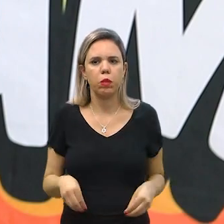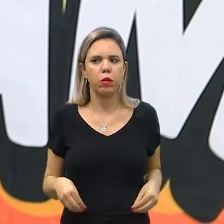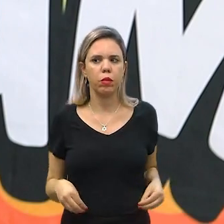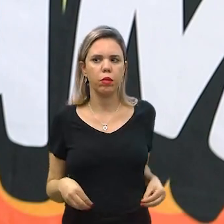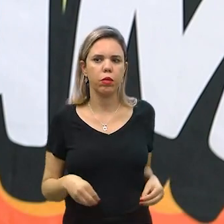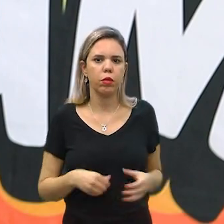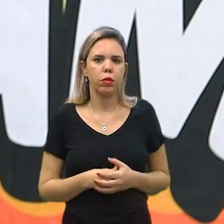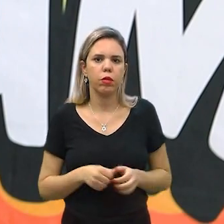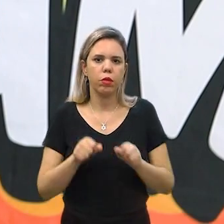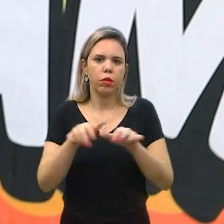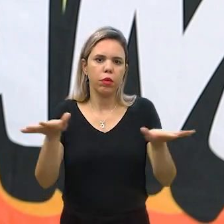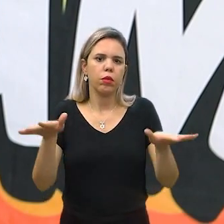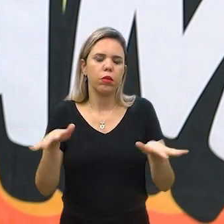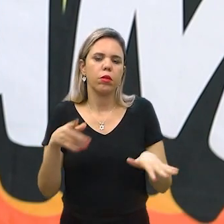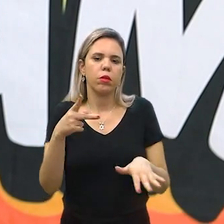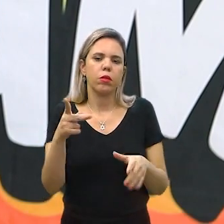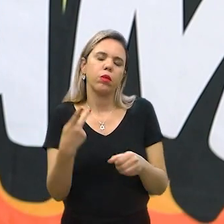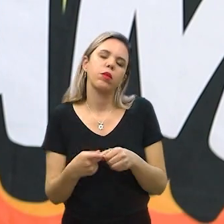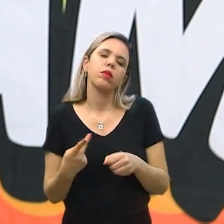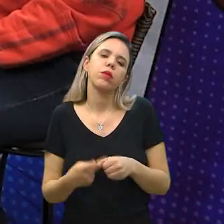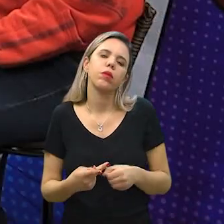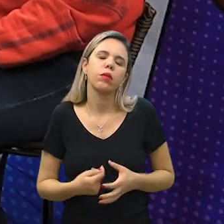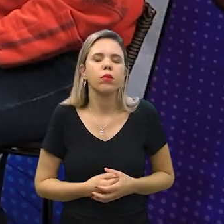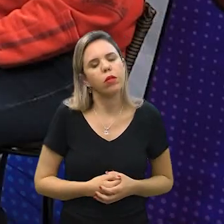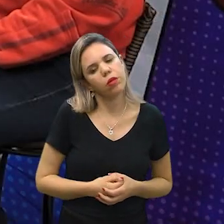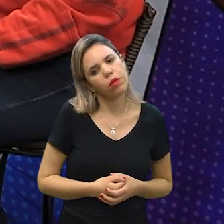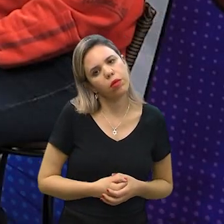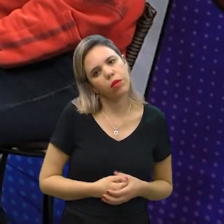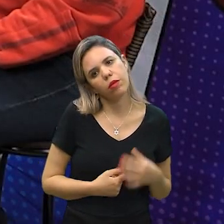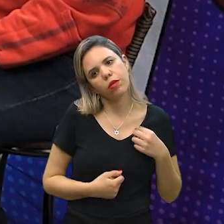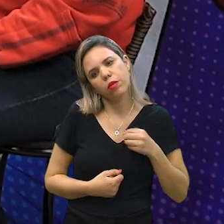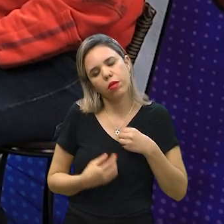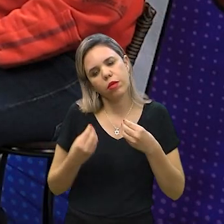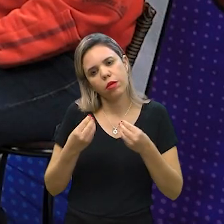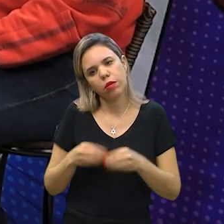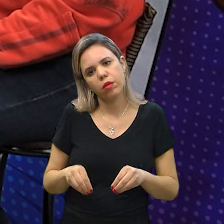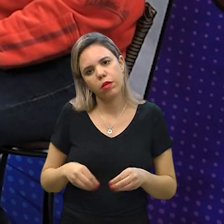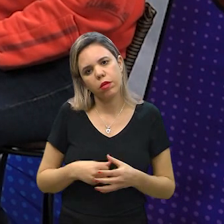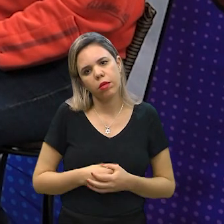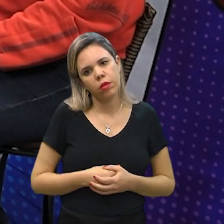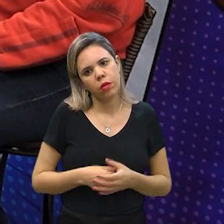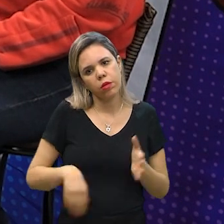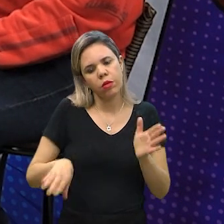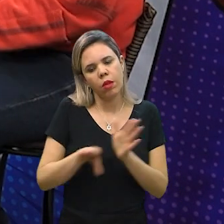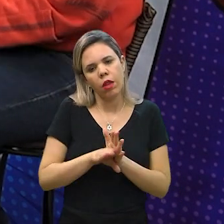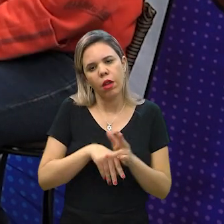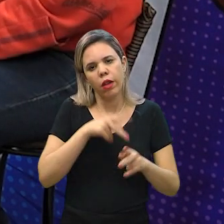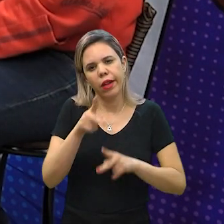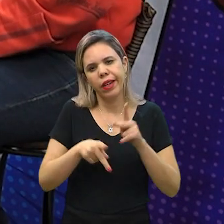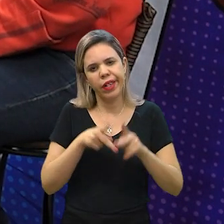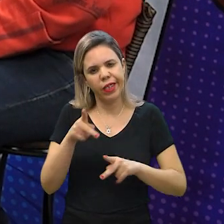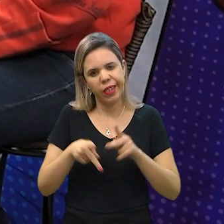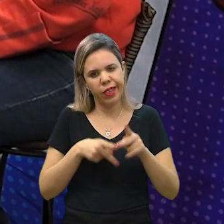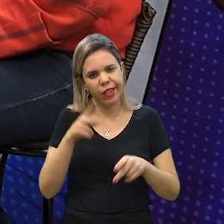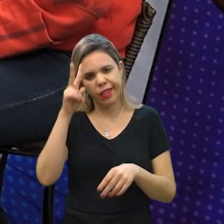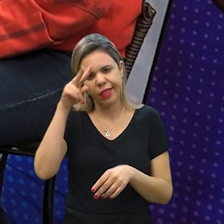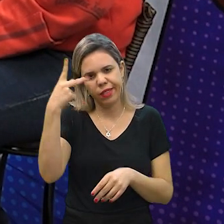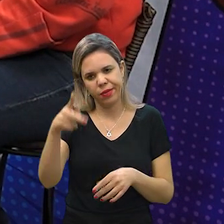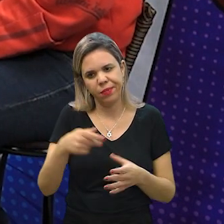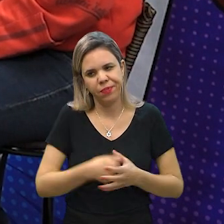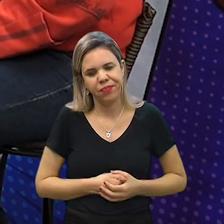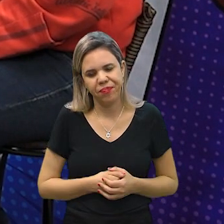afetasse, né, a distribuição do seu produto, que afetasse de chegar nas pessoas a sua